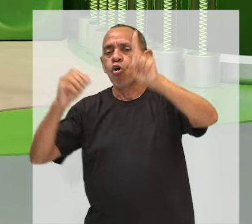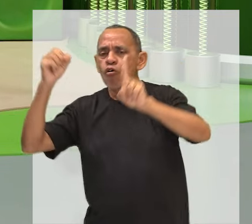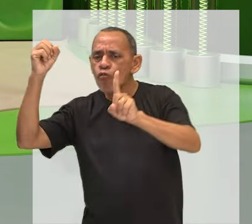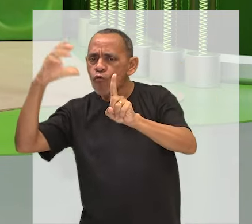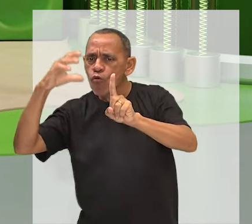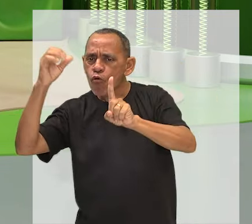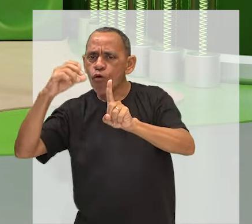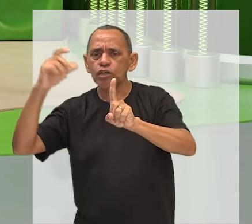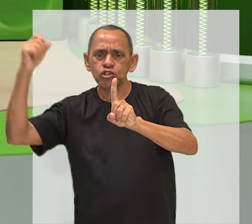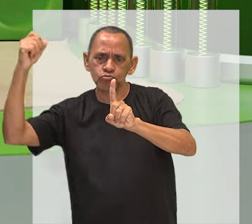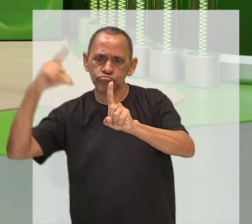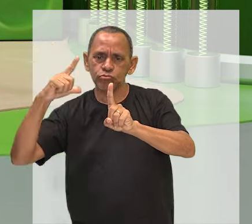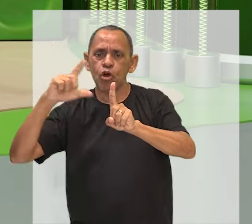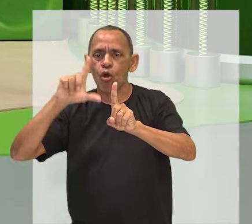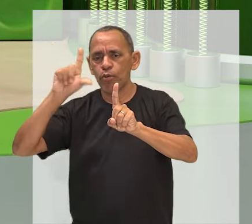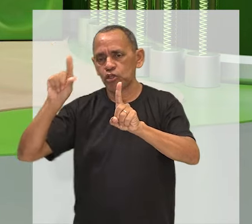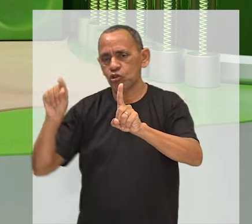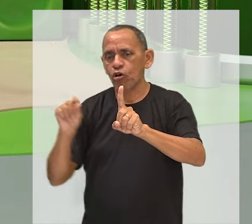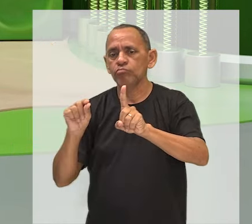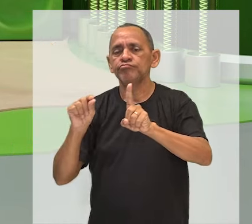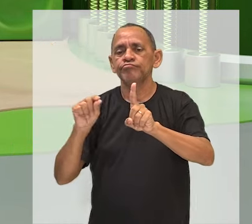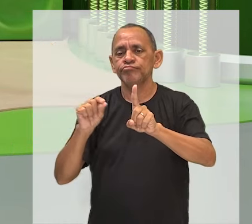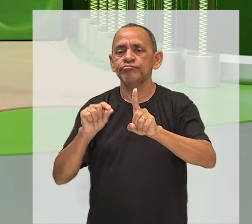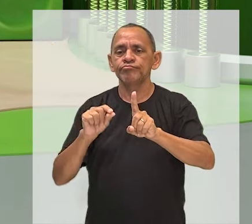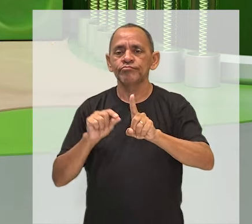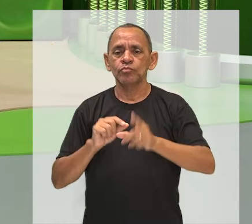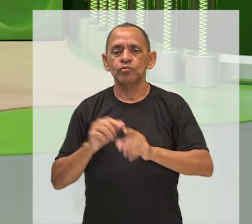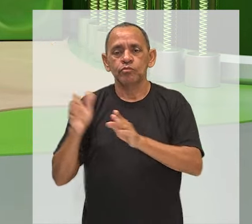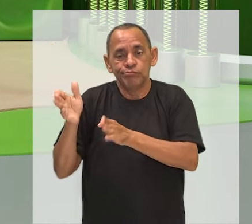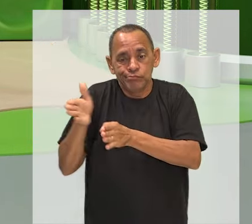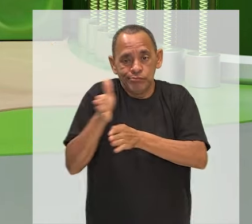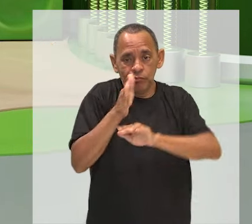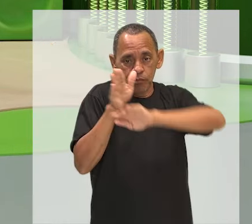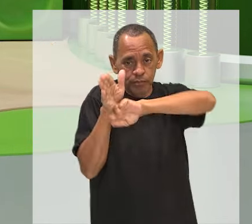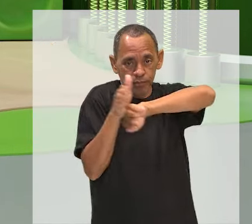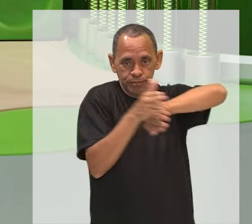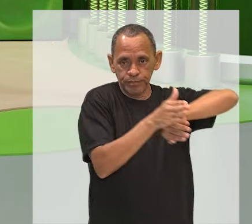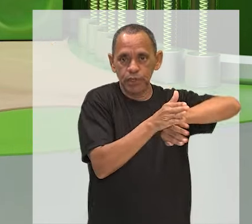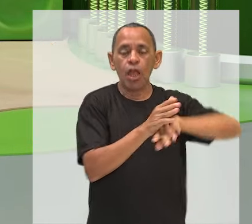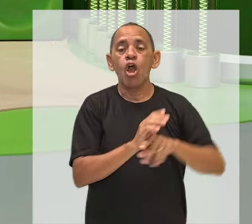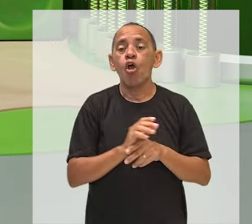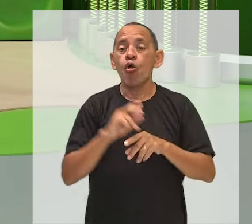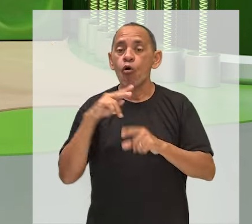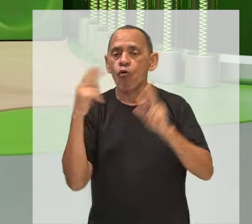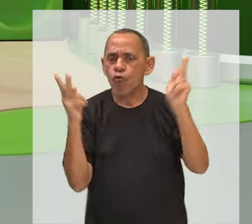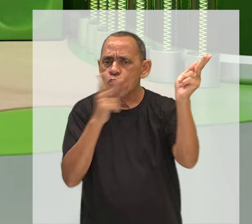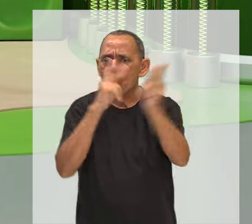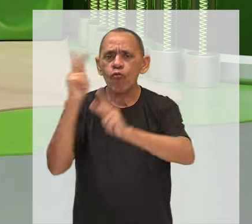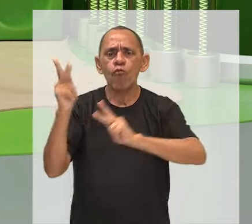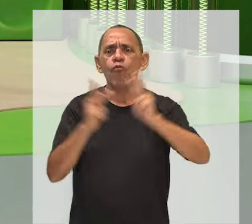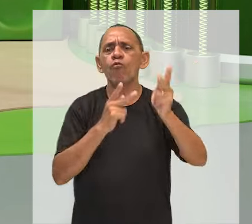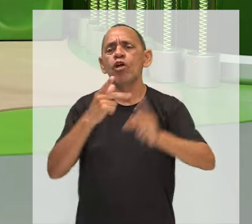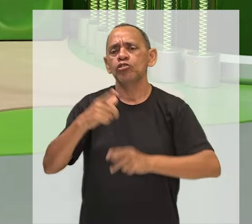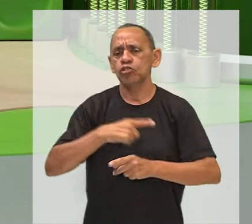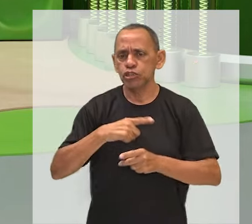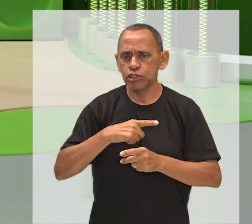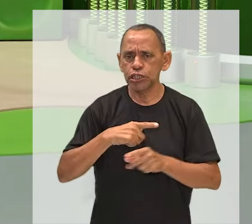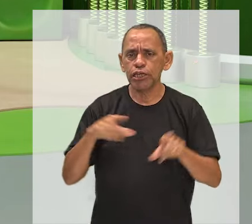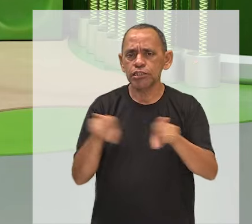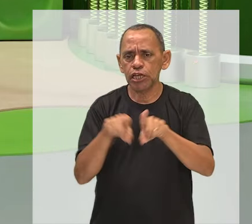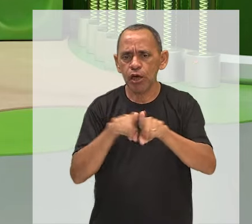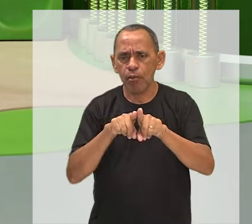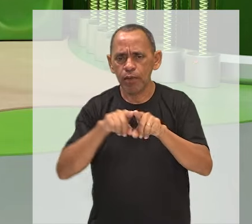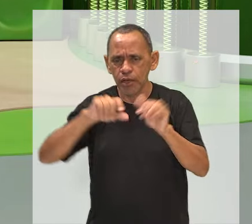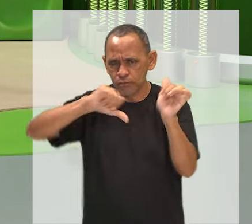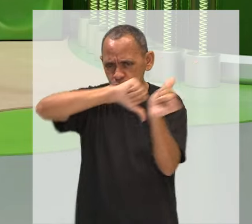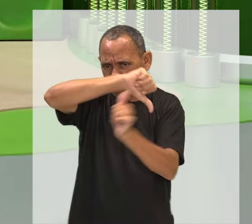que esse vento ele está em constante movimento na nossa atmosfera e ele vai também ocasionar essa troca